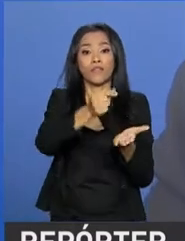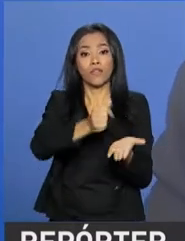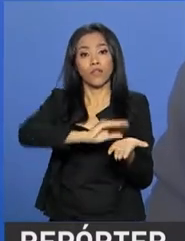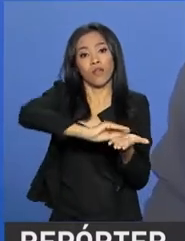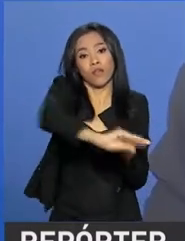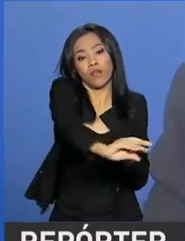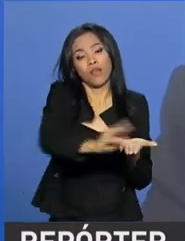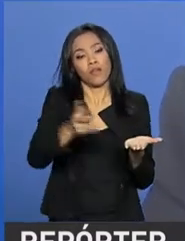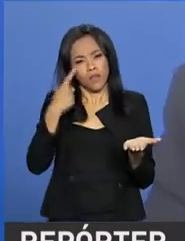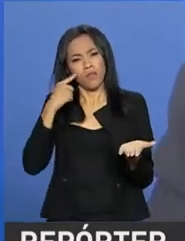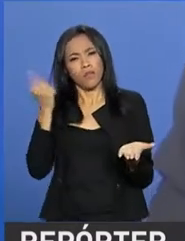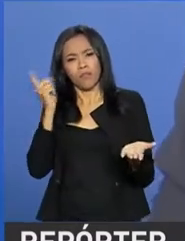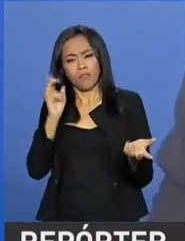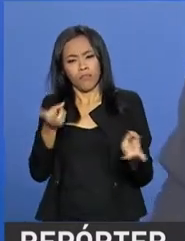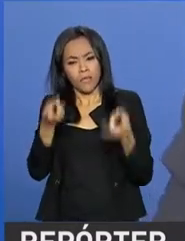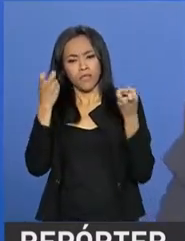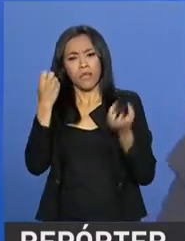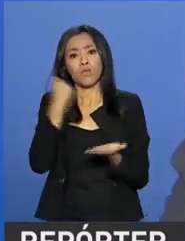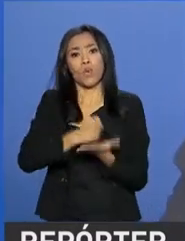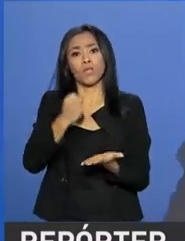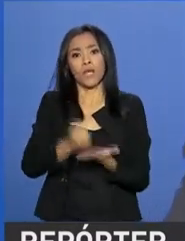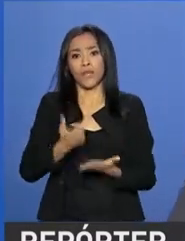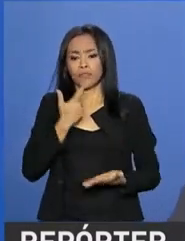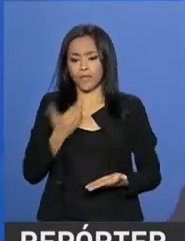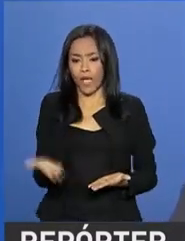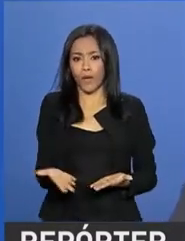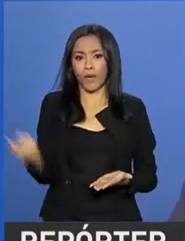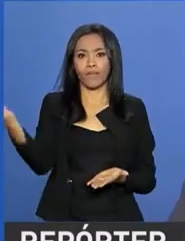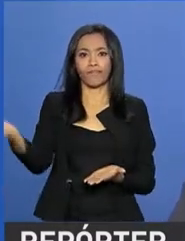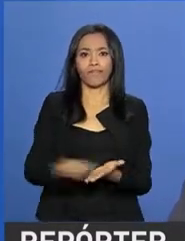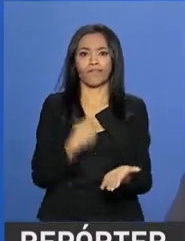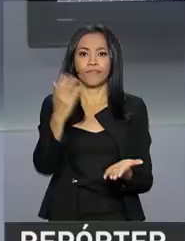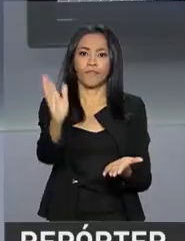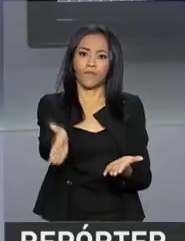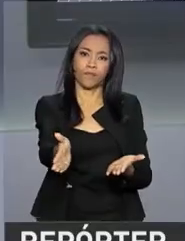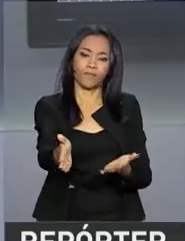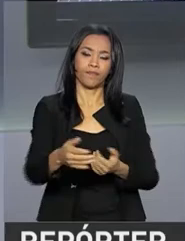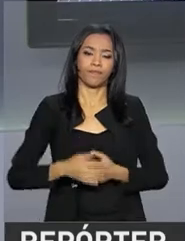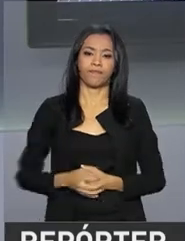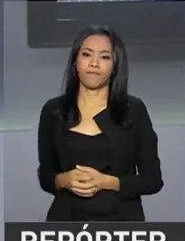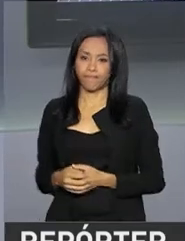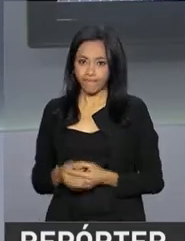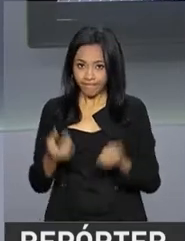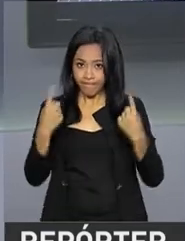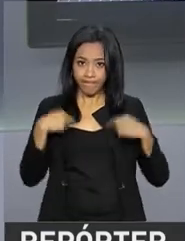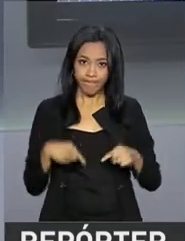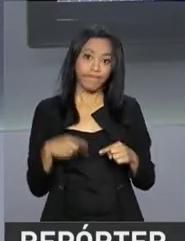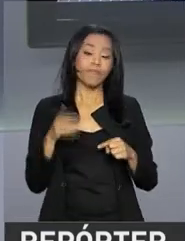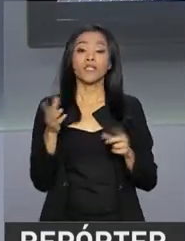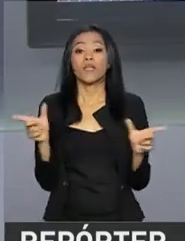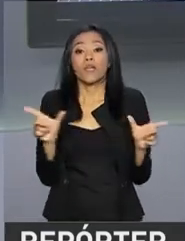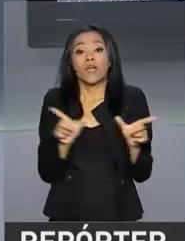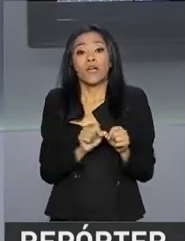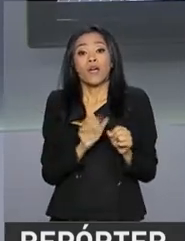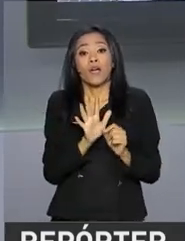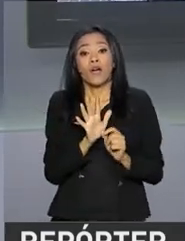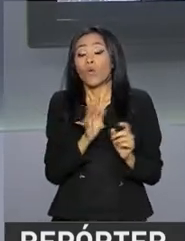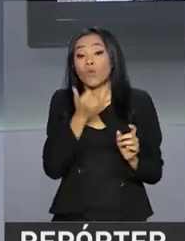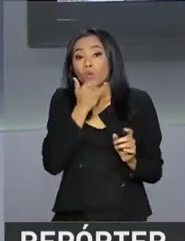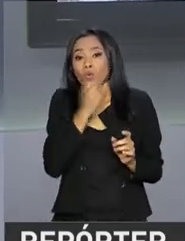pelos contratos que acabaram de ser assinados os chamados fundos constitucionais